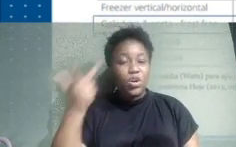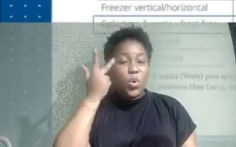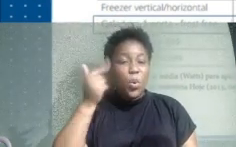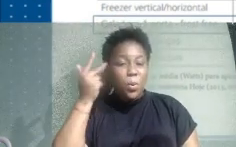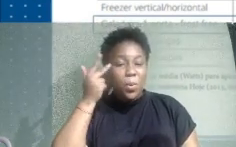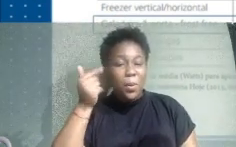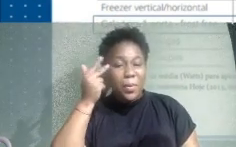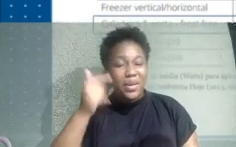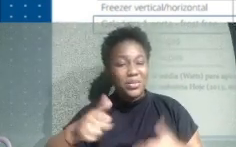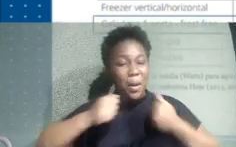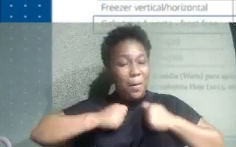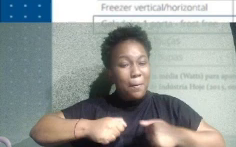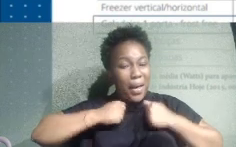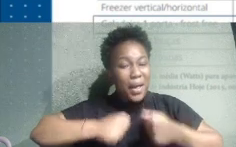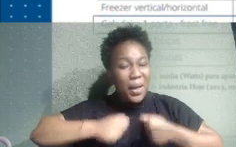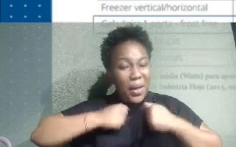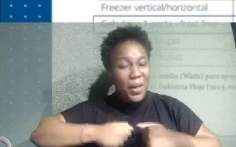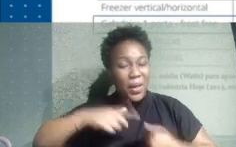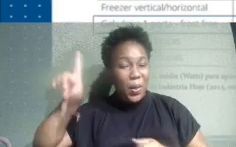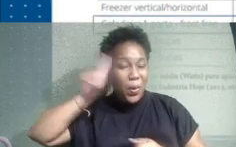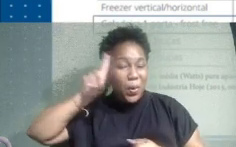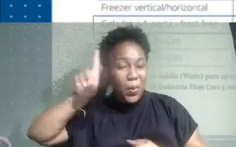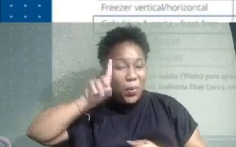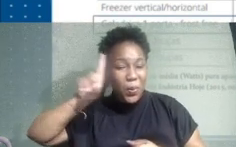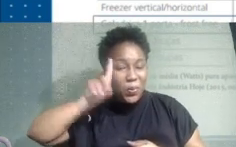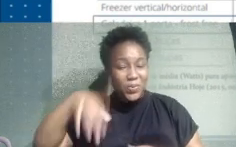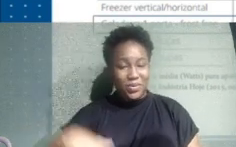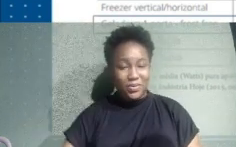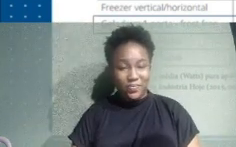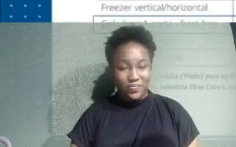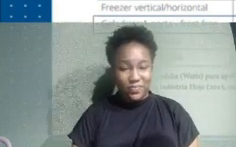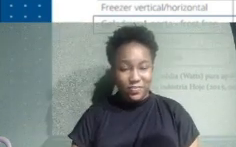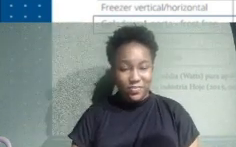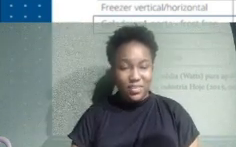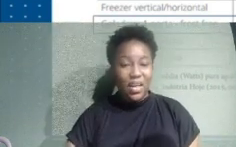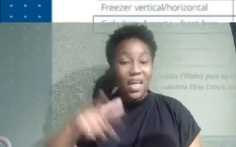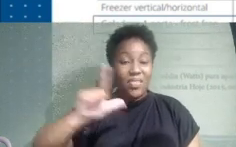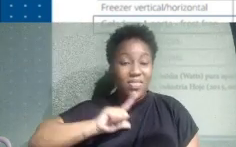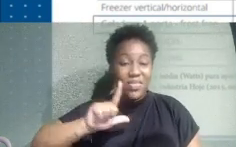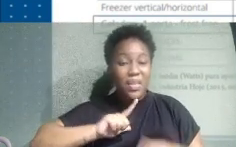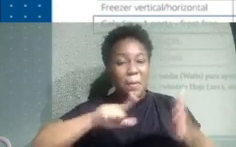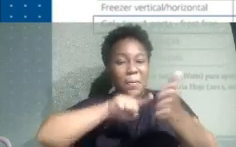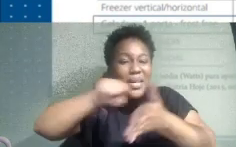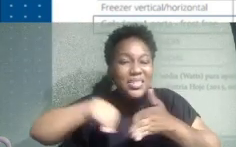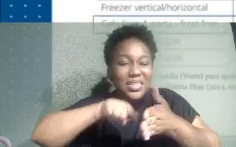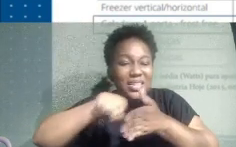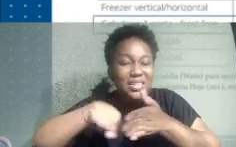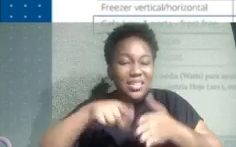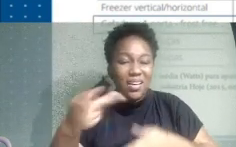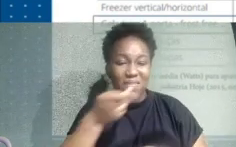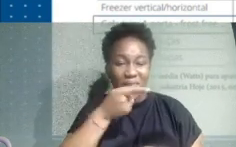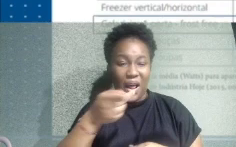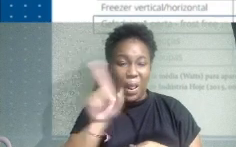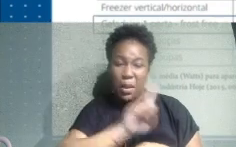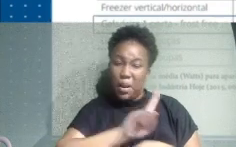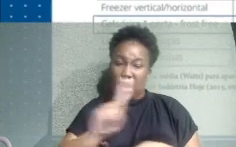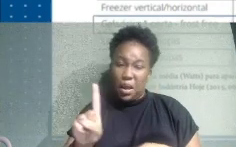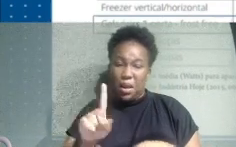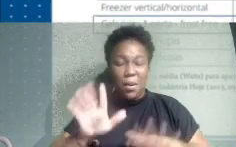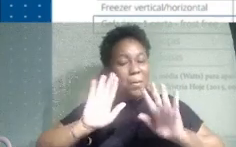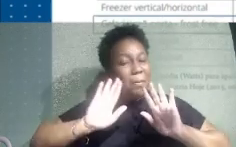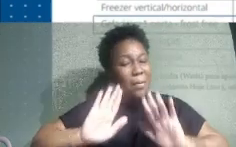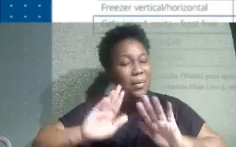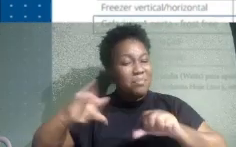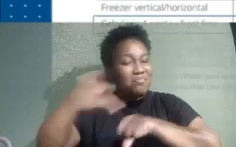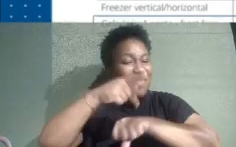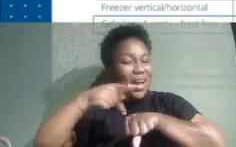todo dia, né? É o ideal, deveríamos tomar, né? Existem pesquisas que dizem que não, mas, pô, se tratando de um país